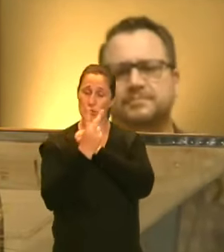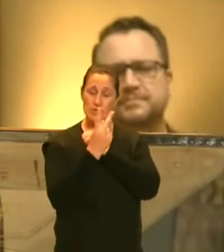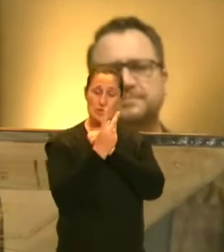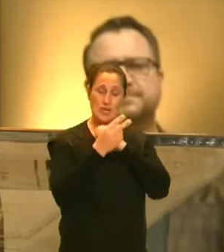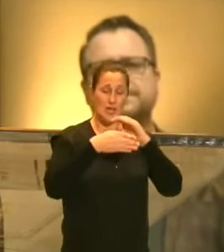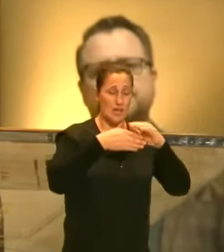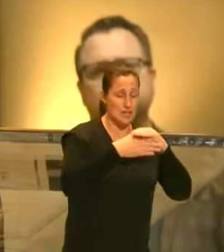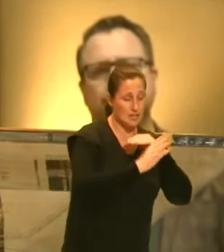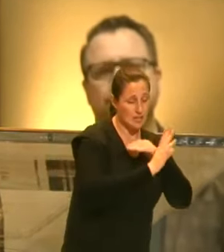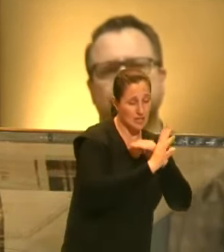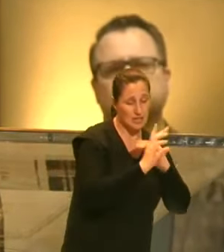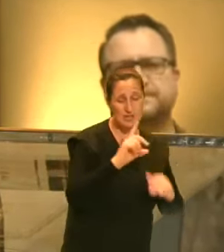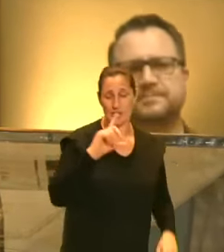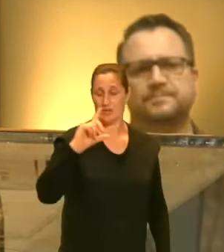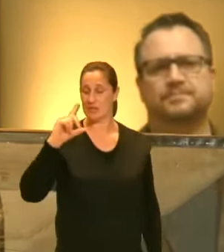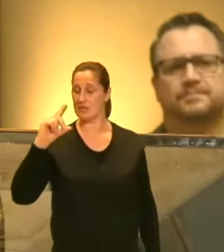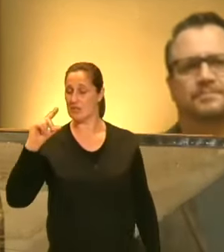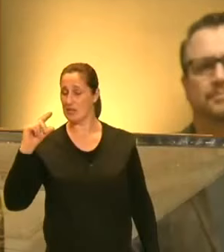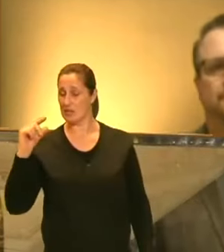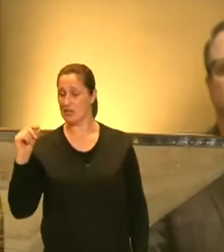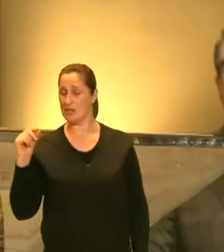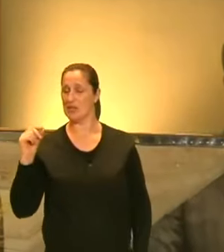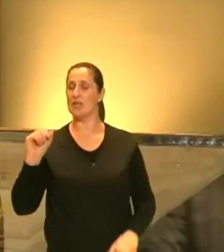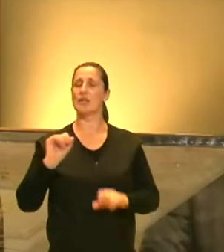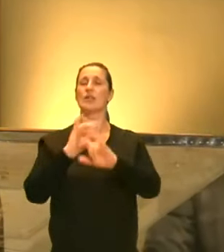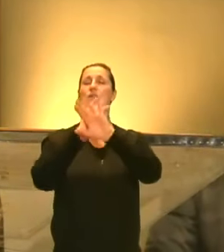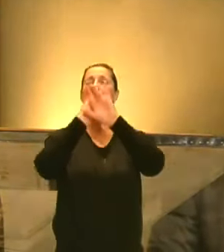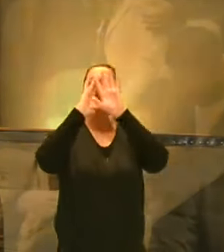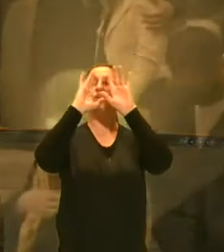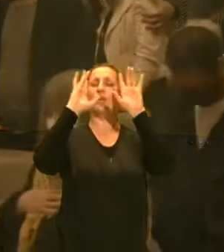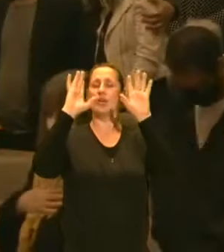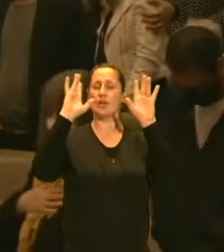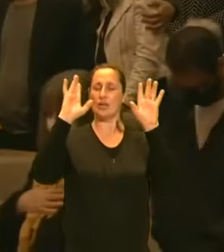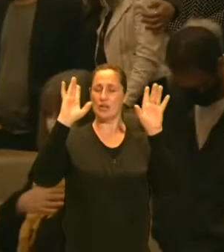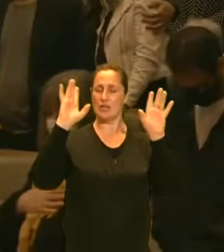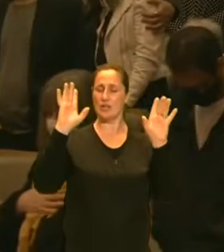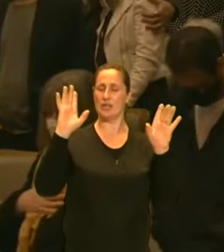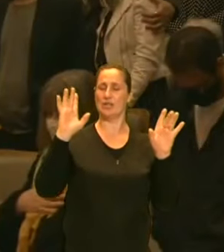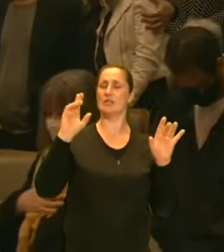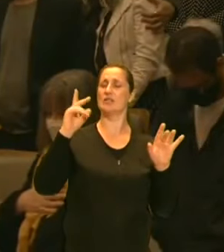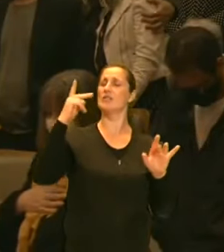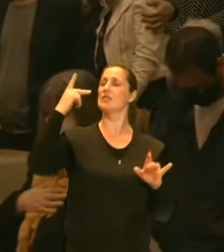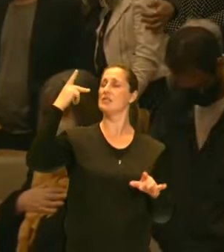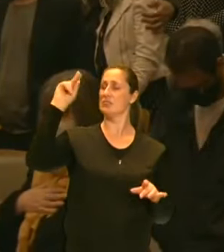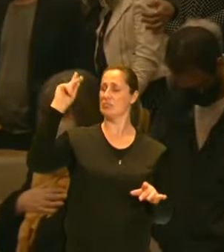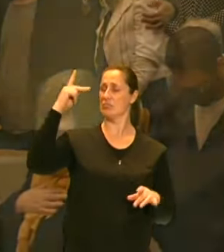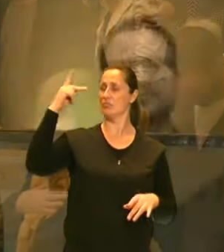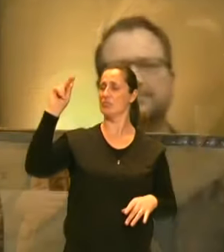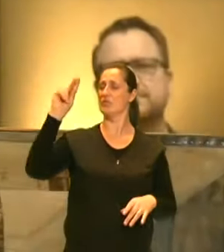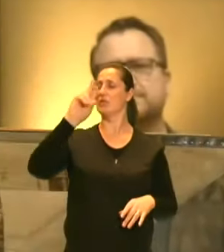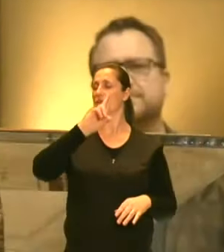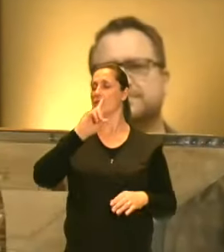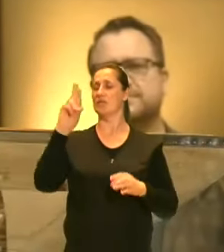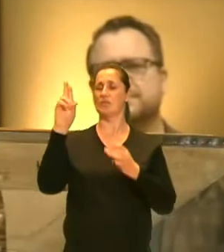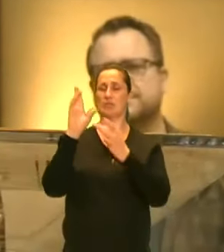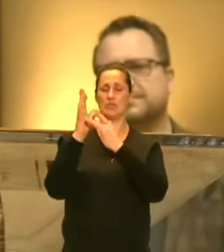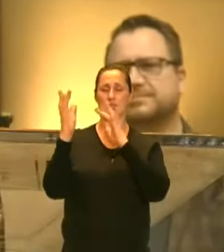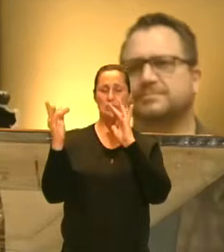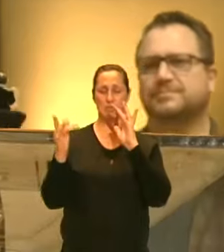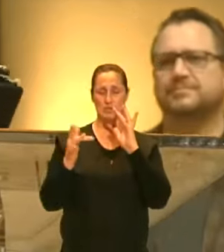está conosco. Glórias te damos. Eleva os nossos olhos, Espírito Santo, em nome de